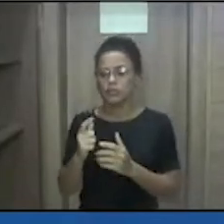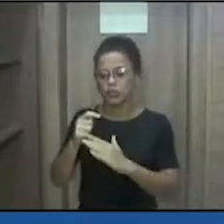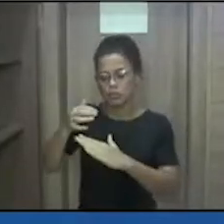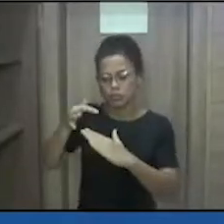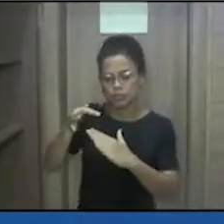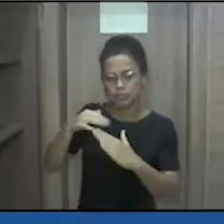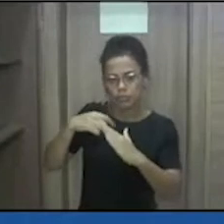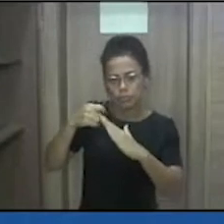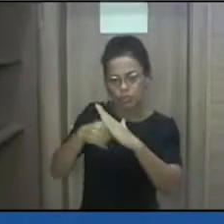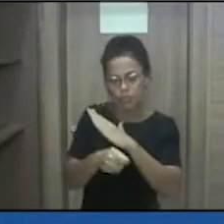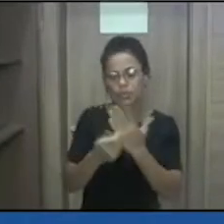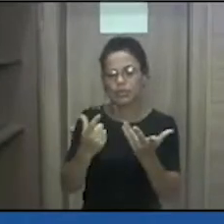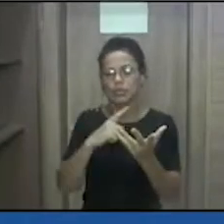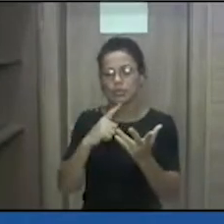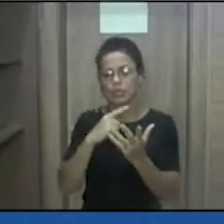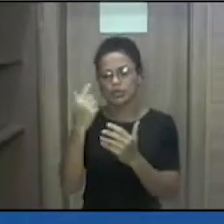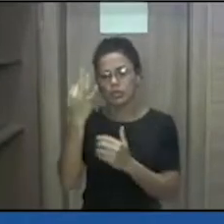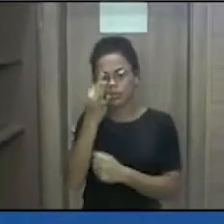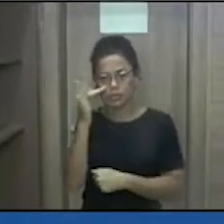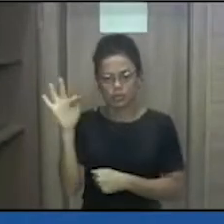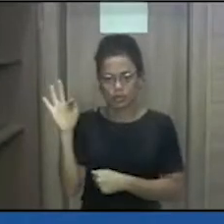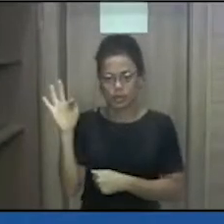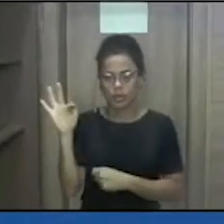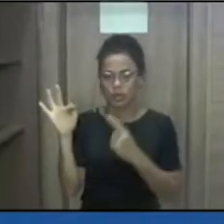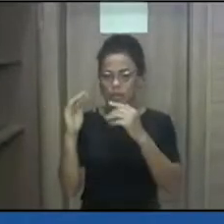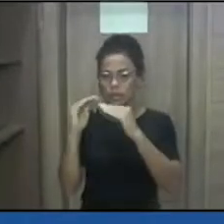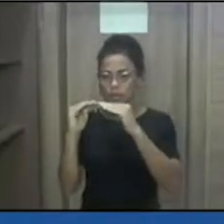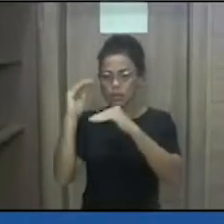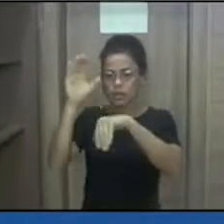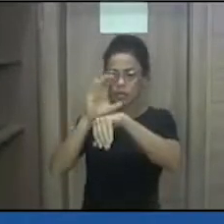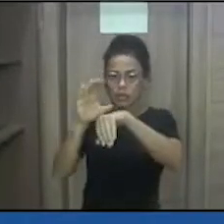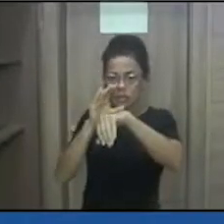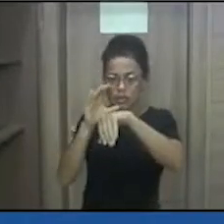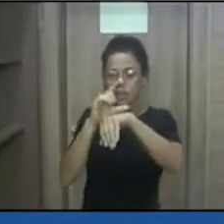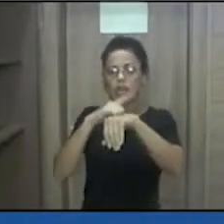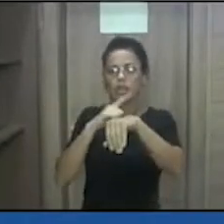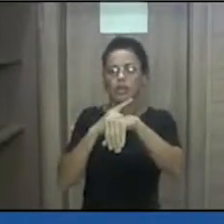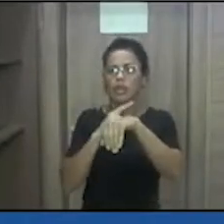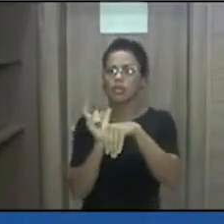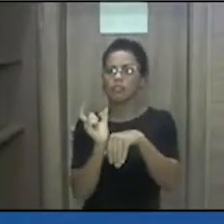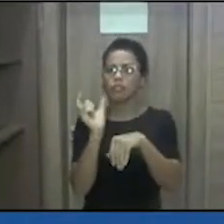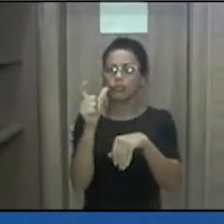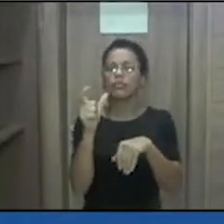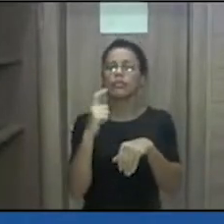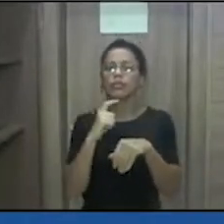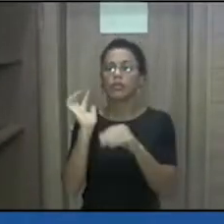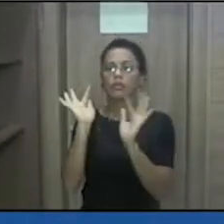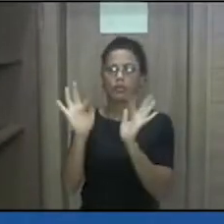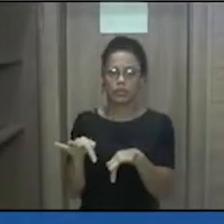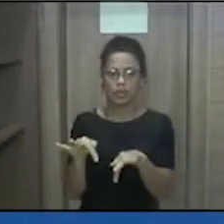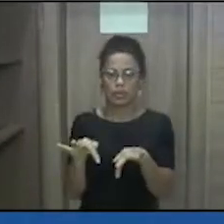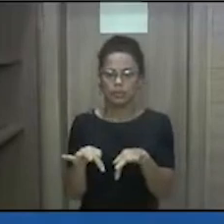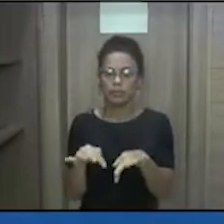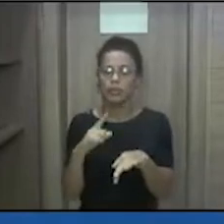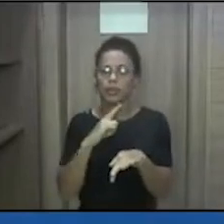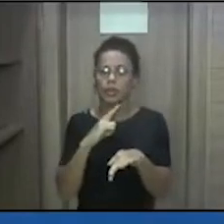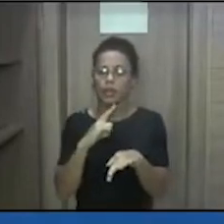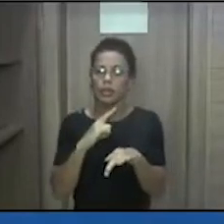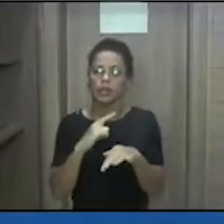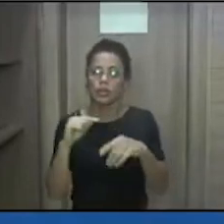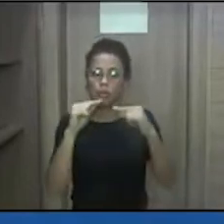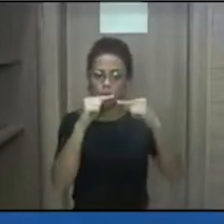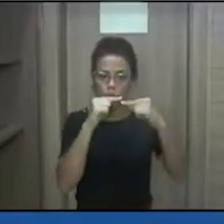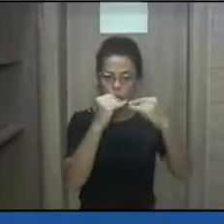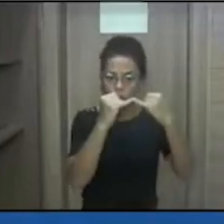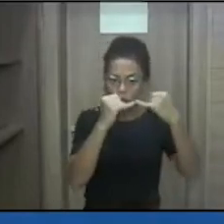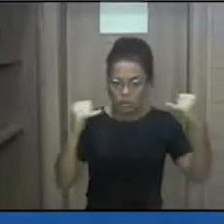cofinanciamento federal. E em cinza, a gente tem o preço final da oferta. Então, a diferença entre a linha azul e a cinza é o lucro.